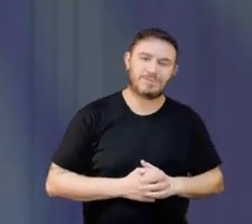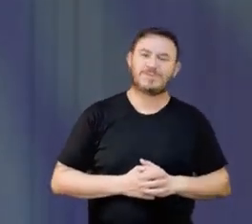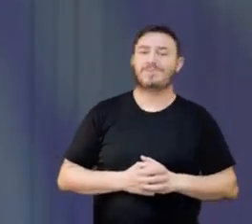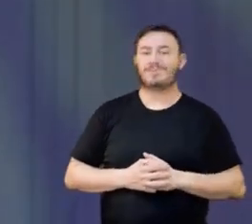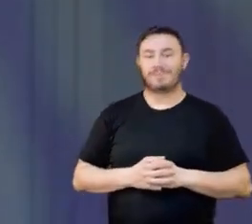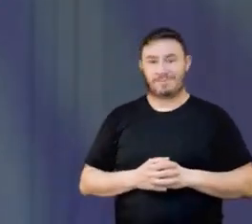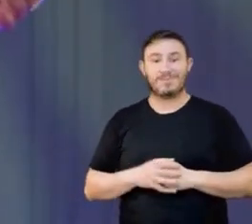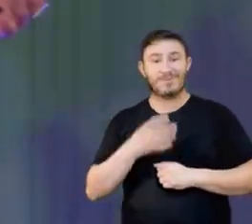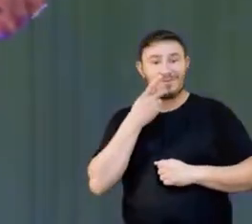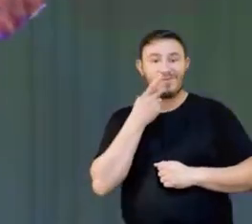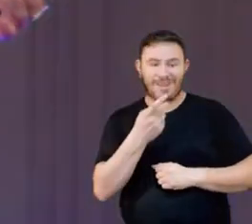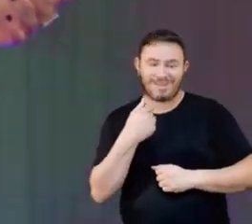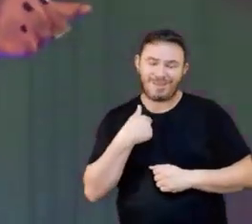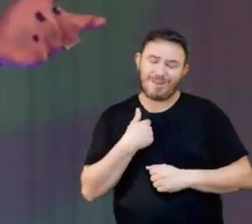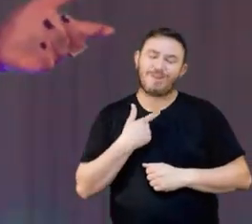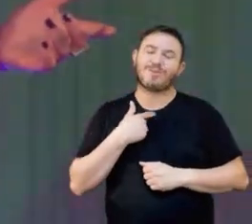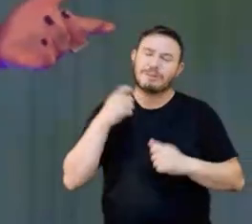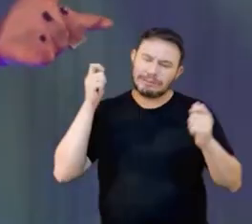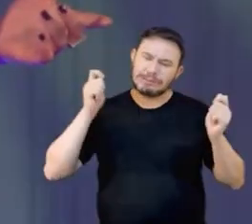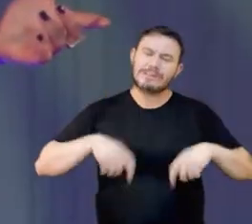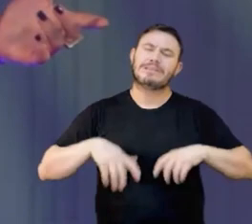não, eu